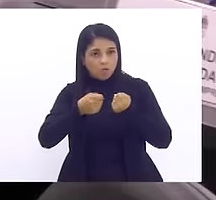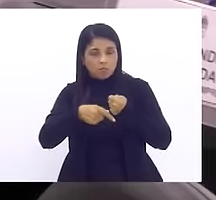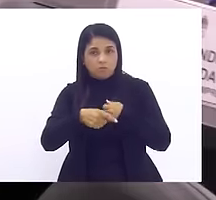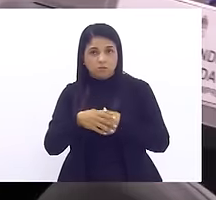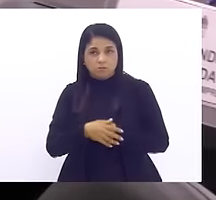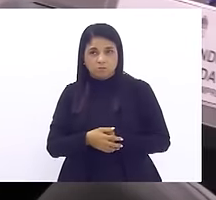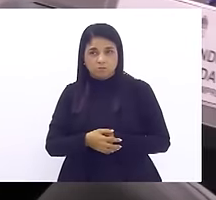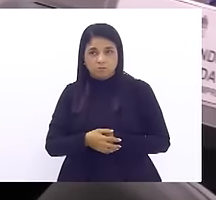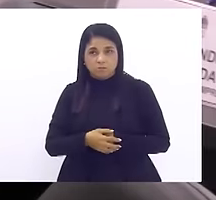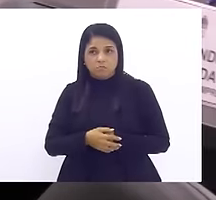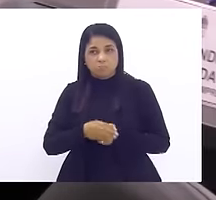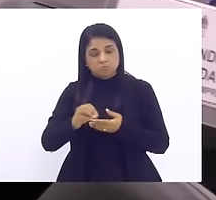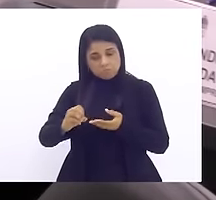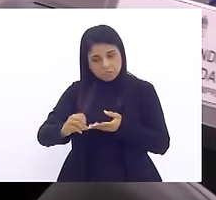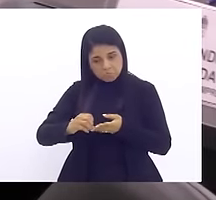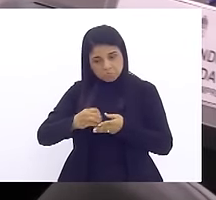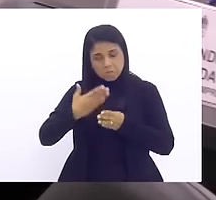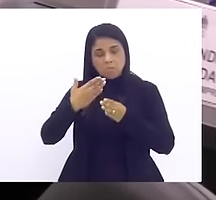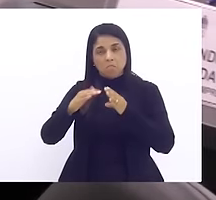me passar